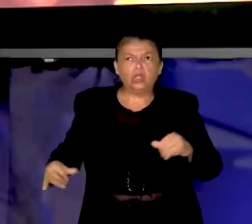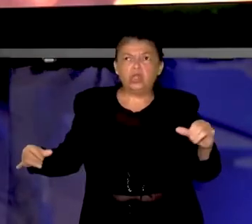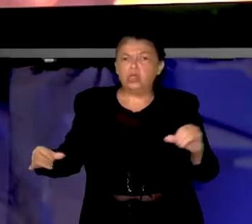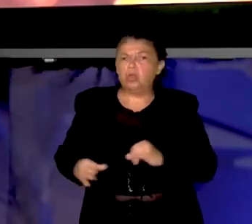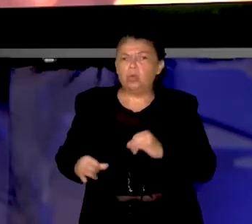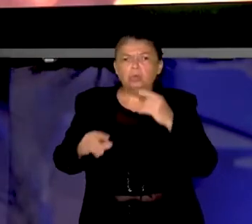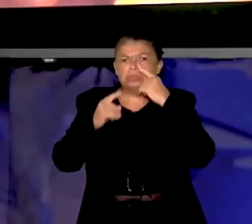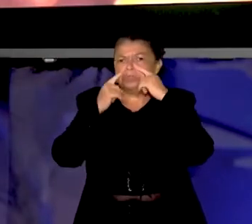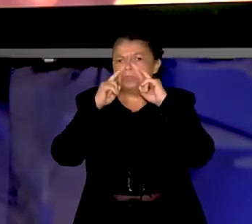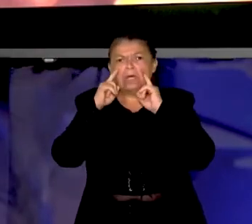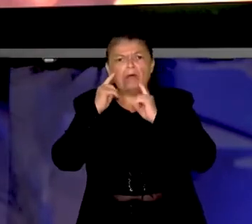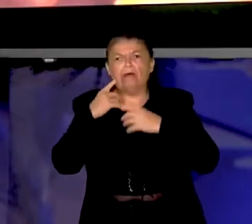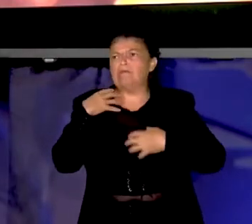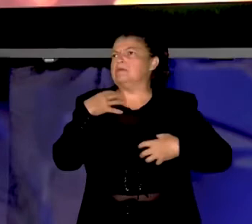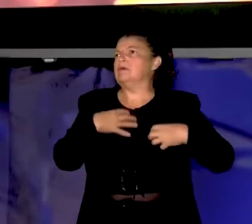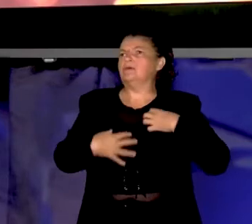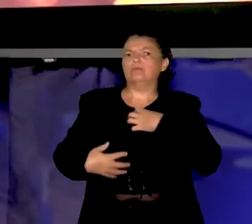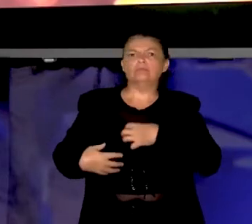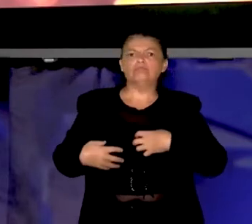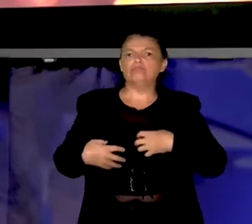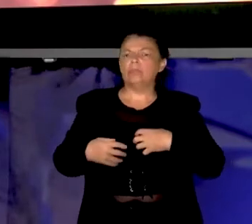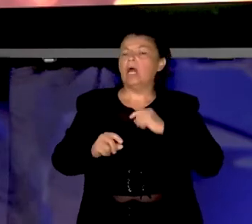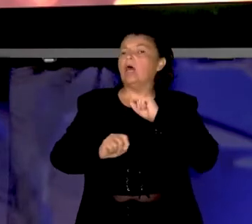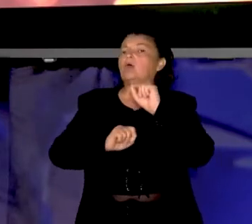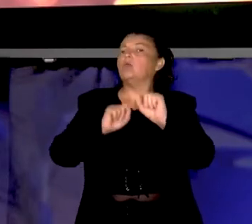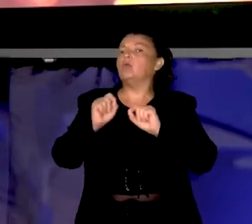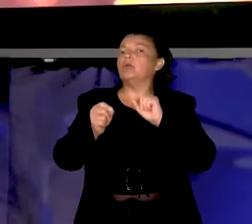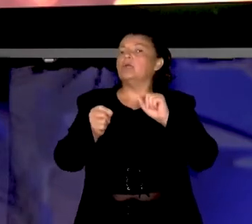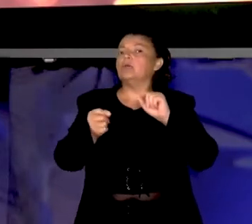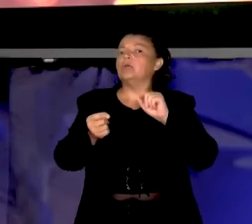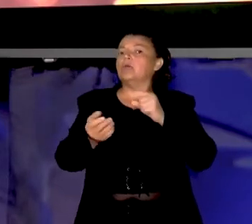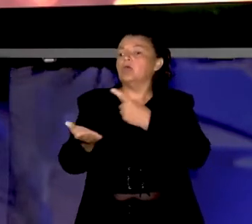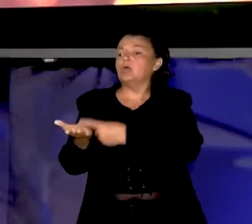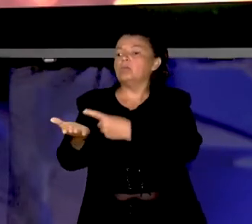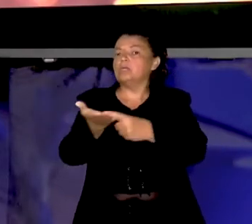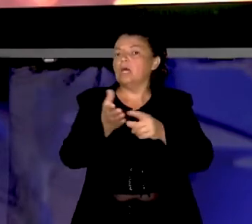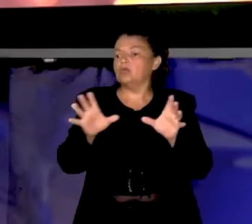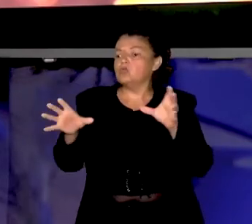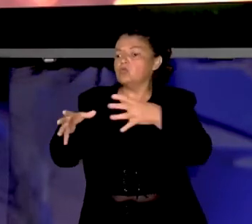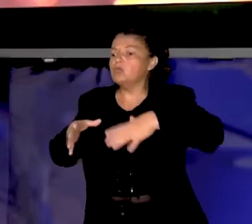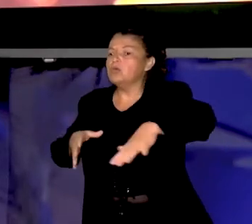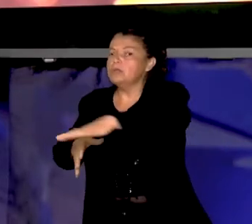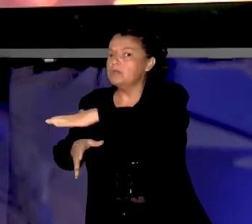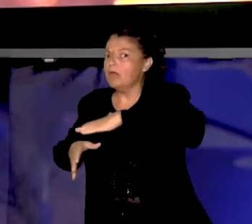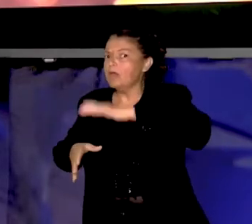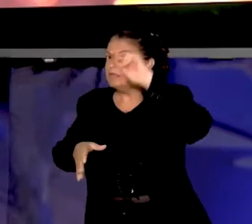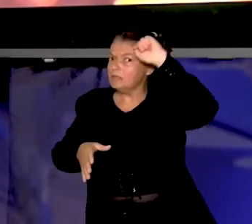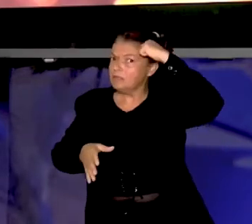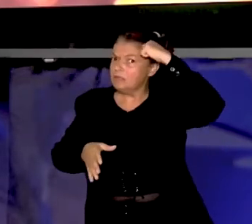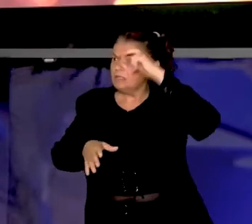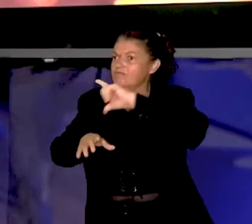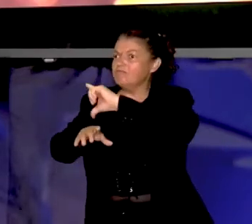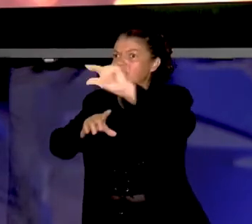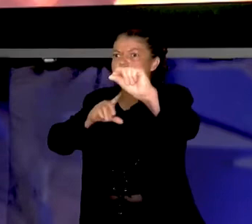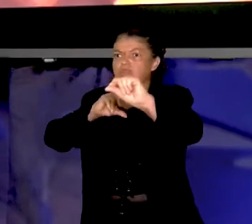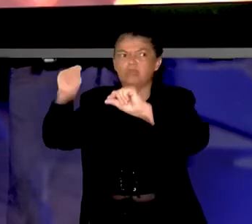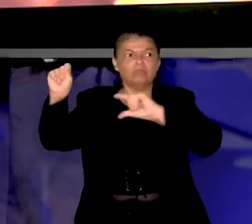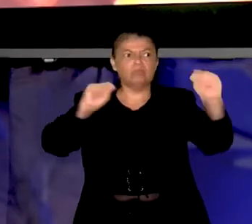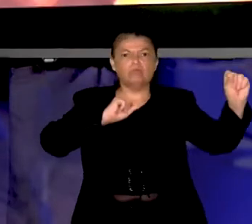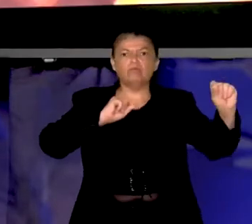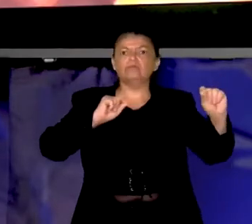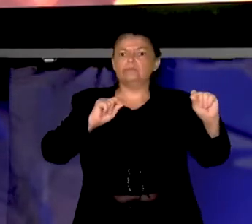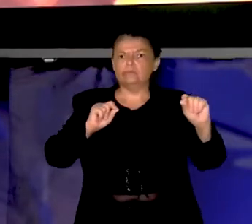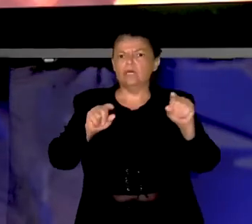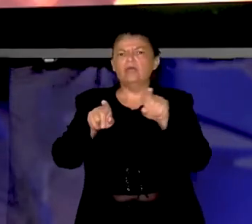e formaram esta comunidade. E o que vale a pena destacar? Por que estamos falando deste Zumbi